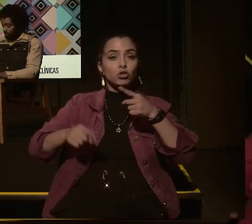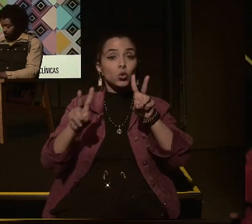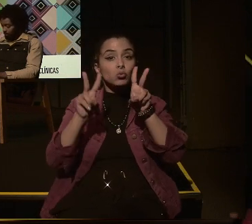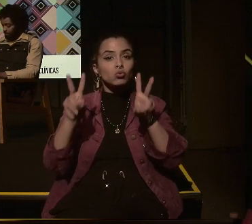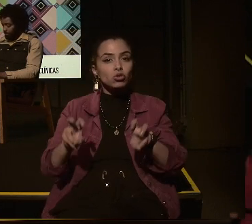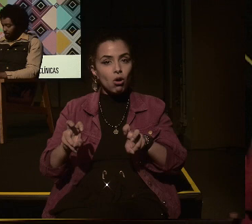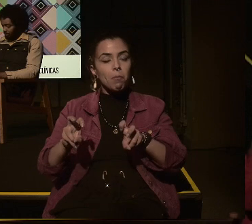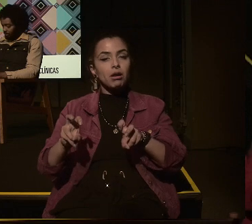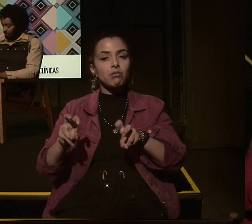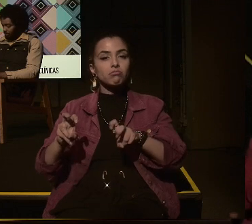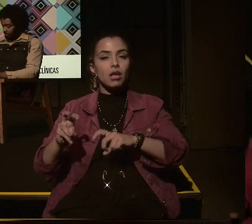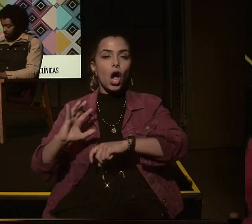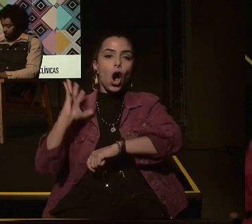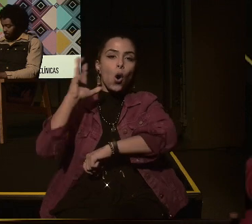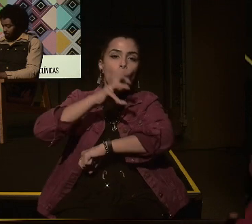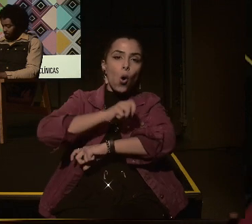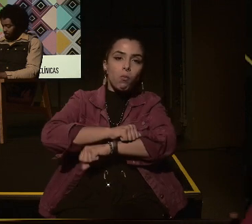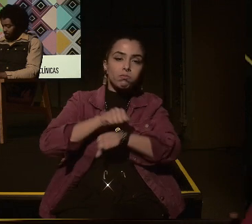nos forjou.